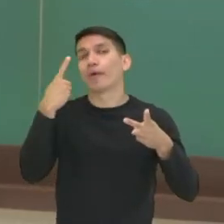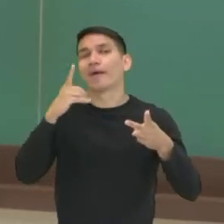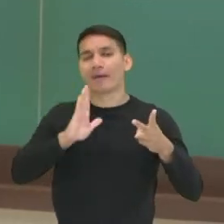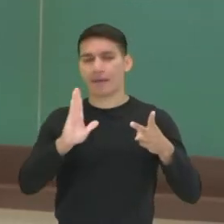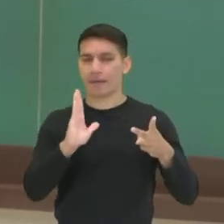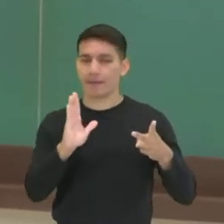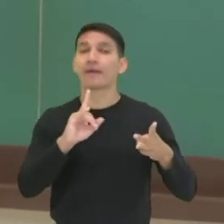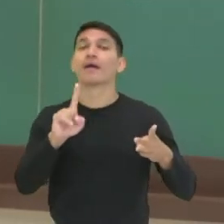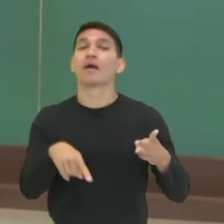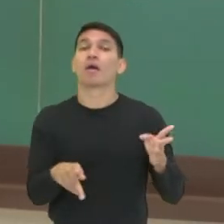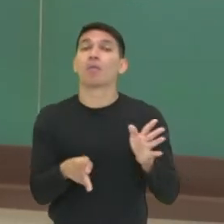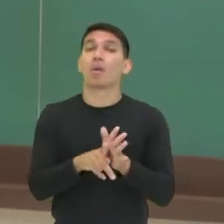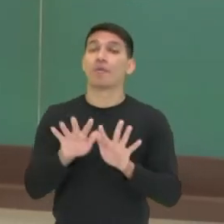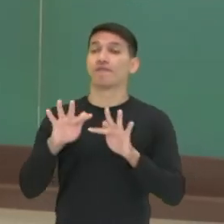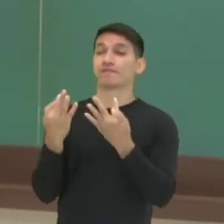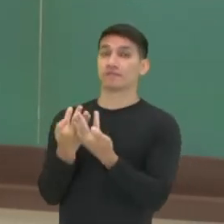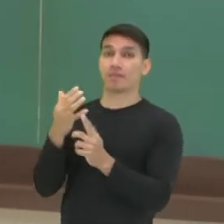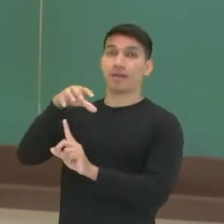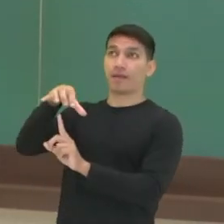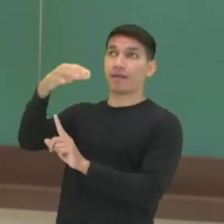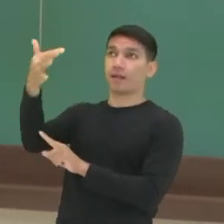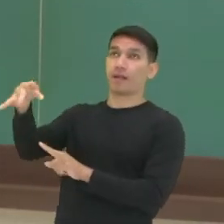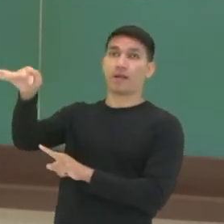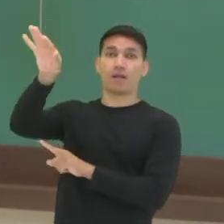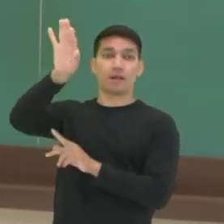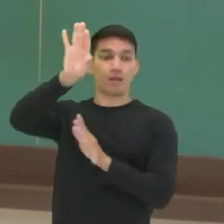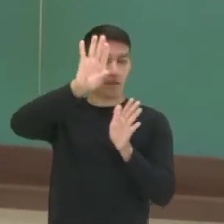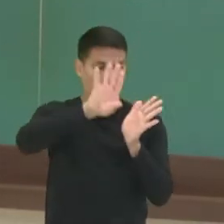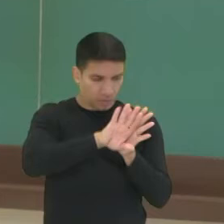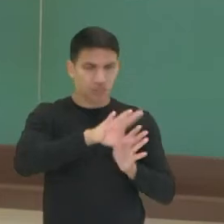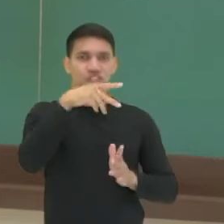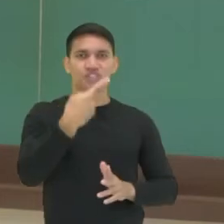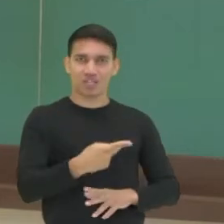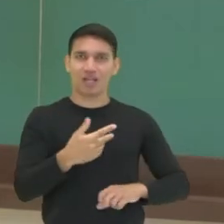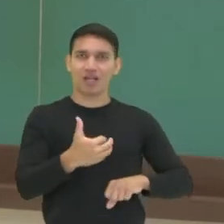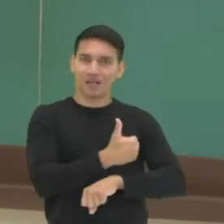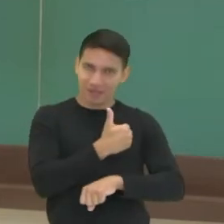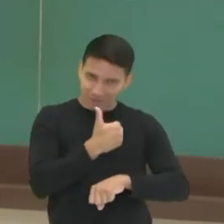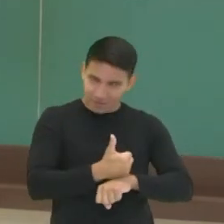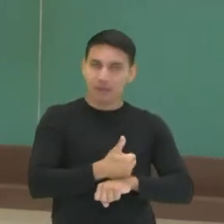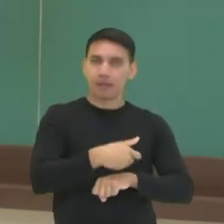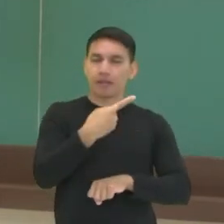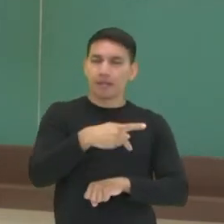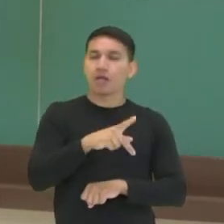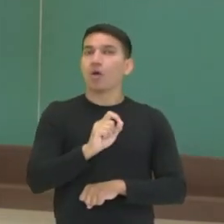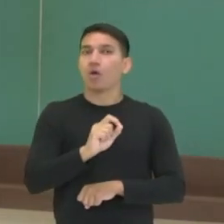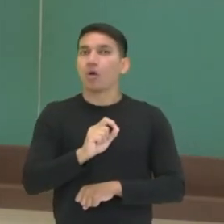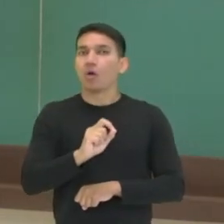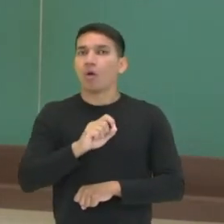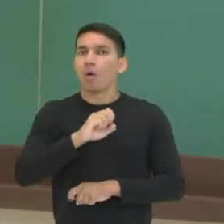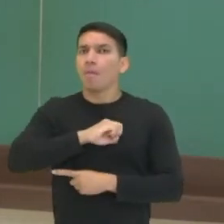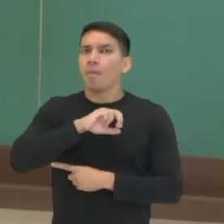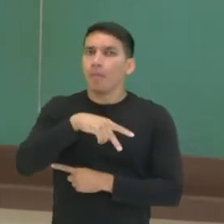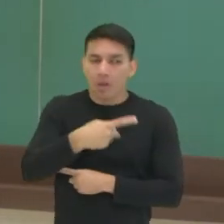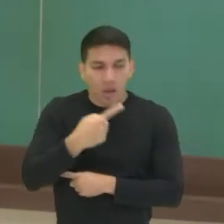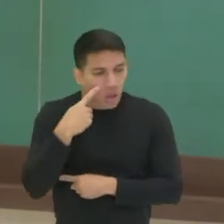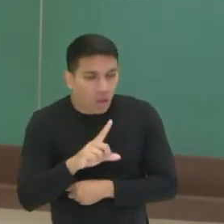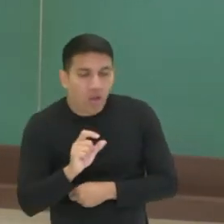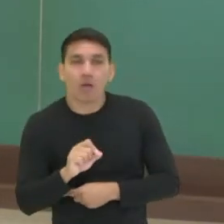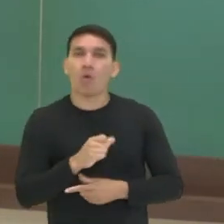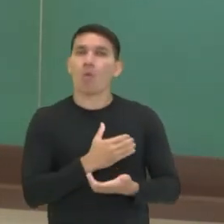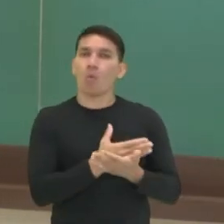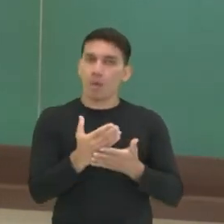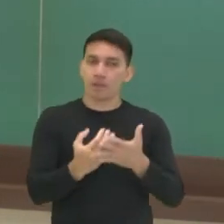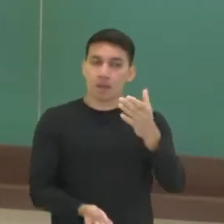chegada da família real portuguesa, né, em 1808, e o Brasil então passou com o tempo a ter então a implantação de